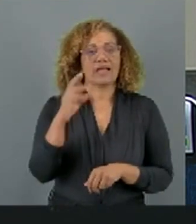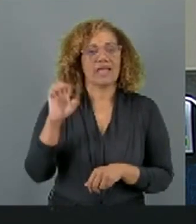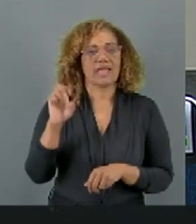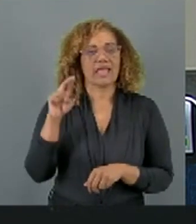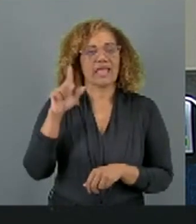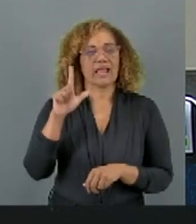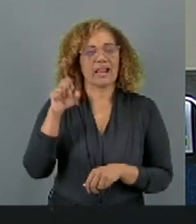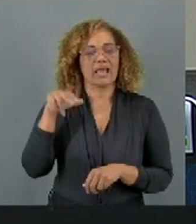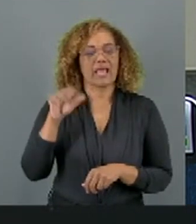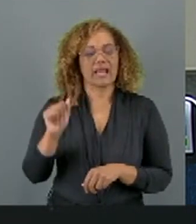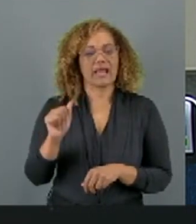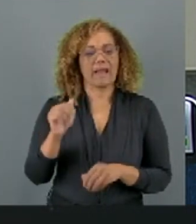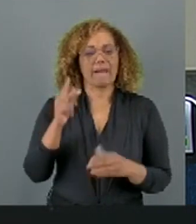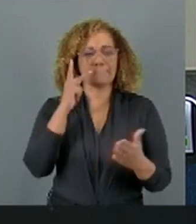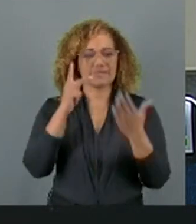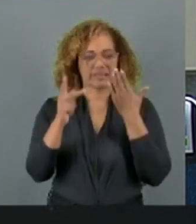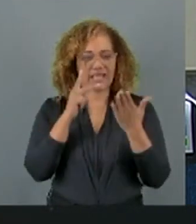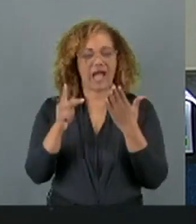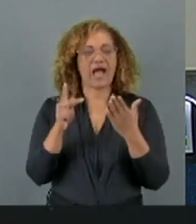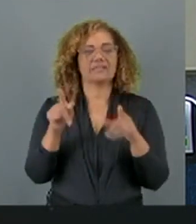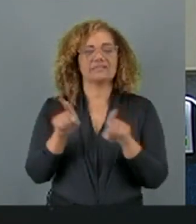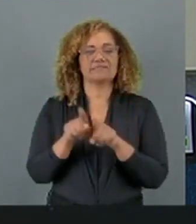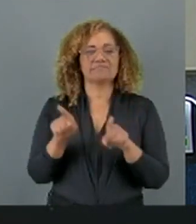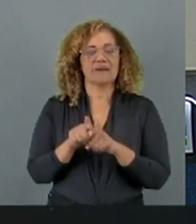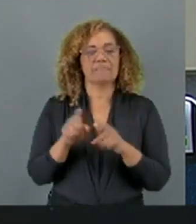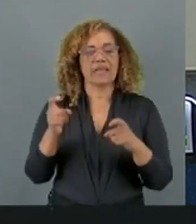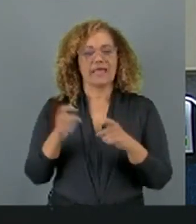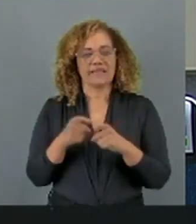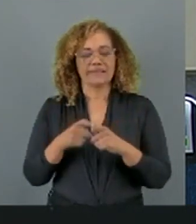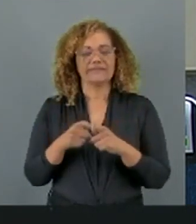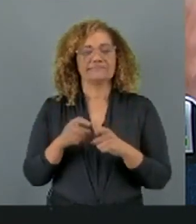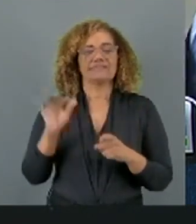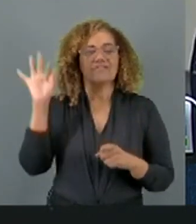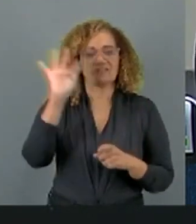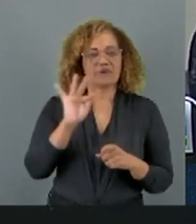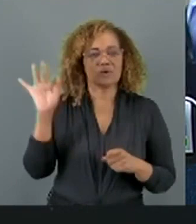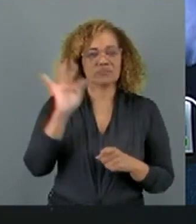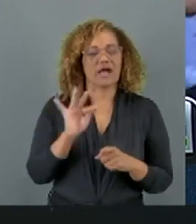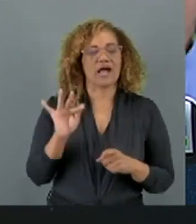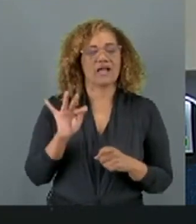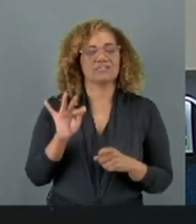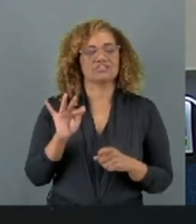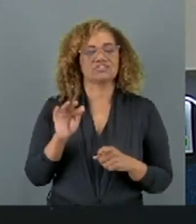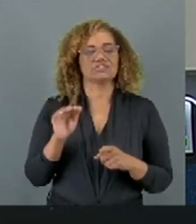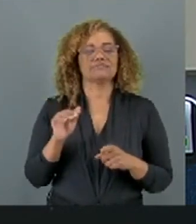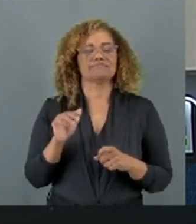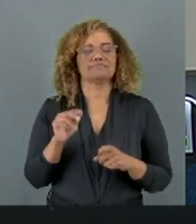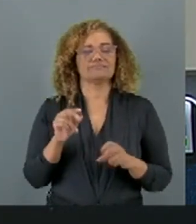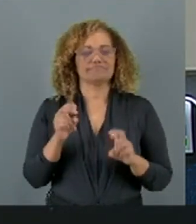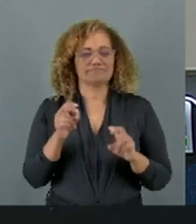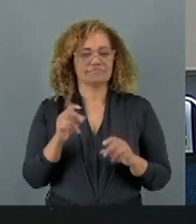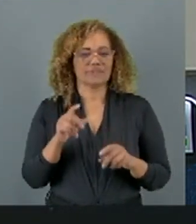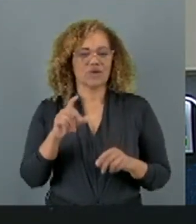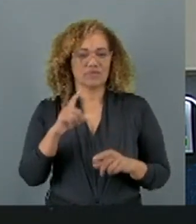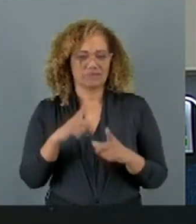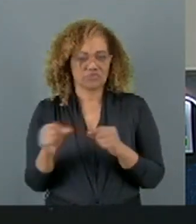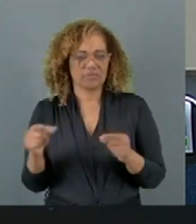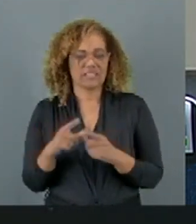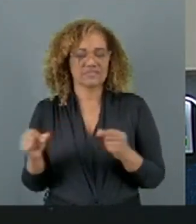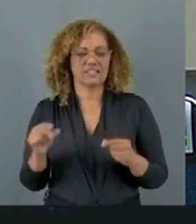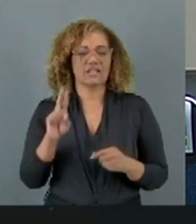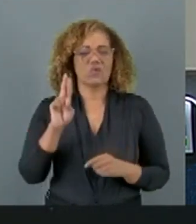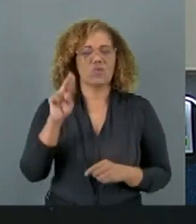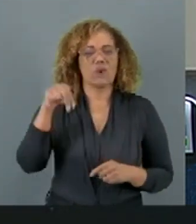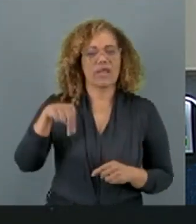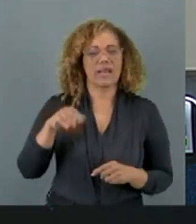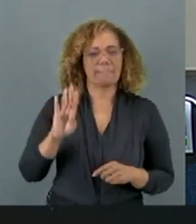psiquiatra, professora da Faculdade de Medicina da Universidade de Brasília, UNB. Fique à vontade para a sua explanação, 15 minutos. Mais uma vez,